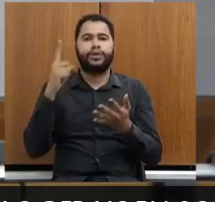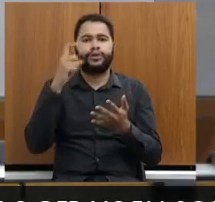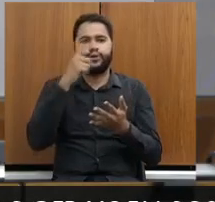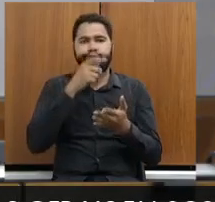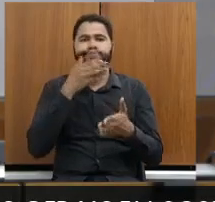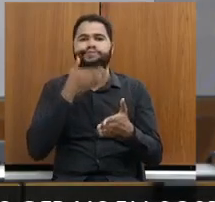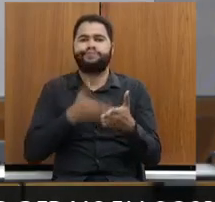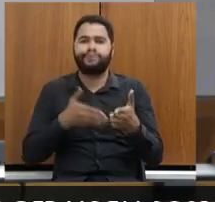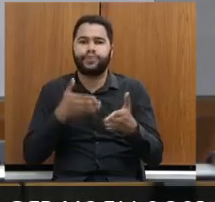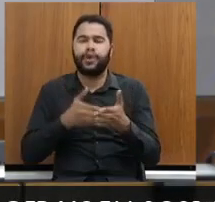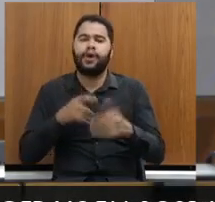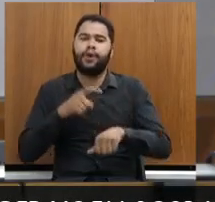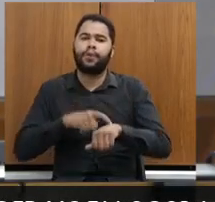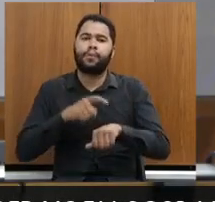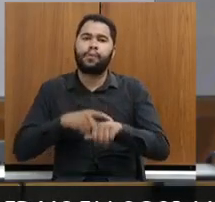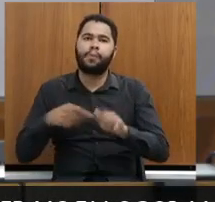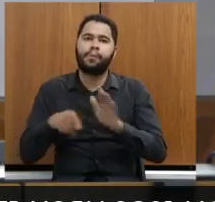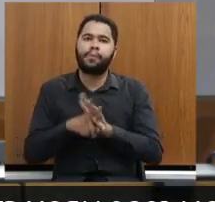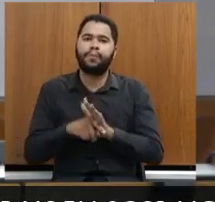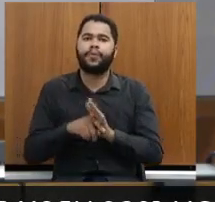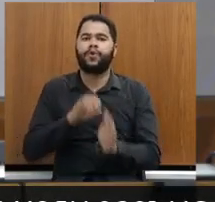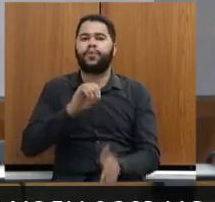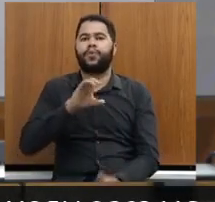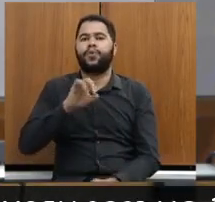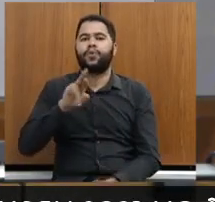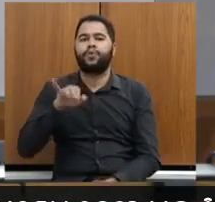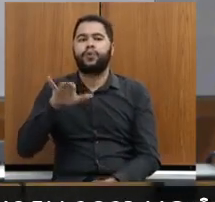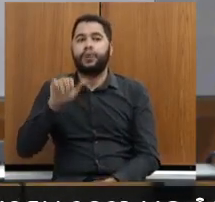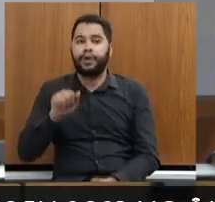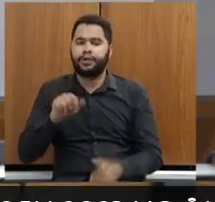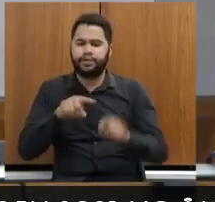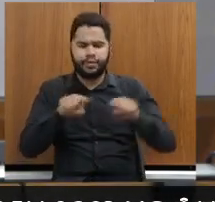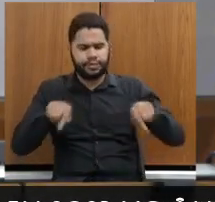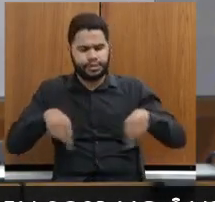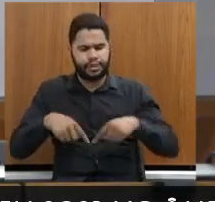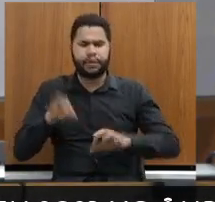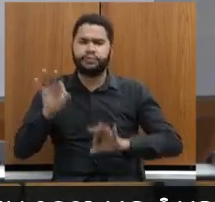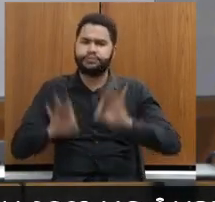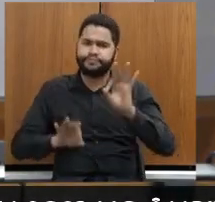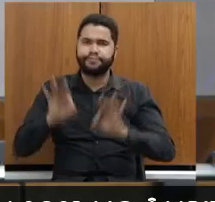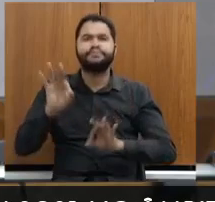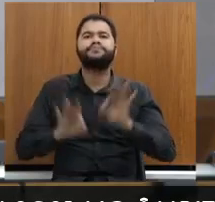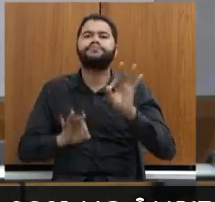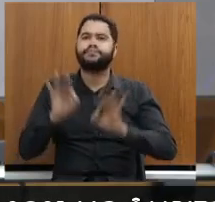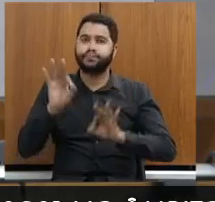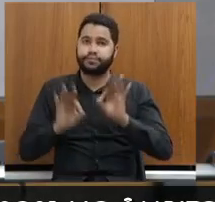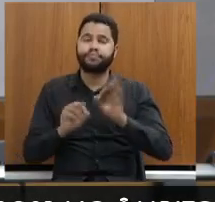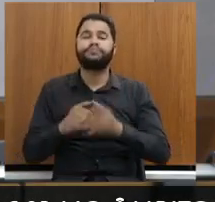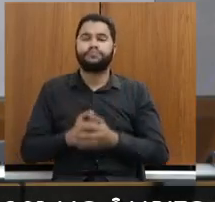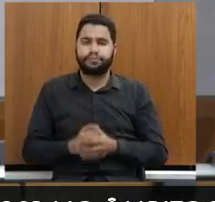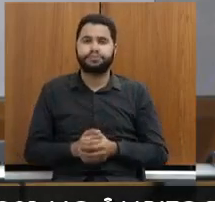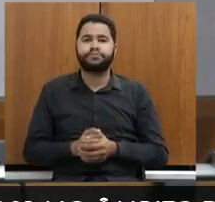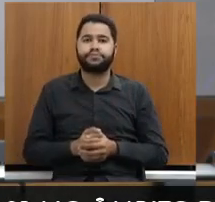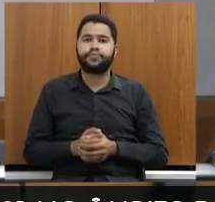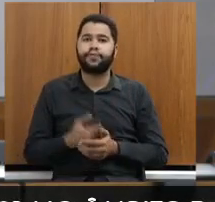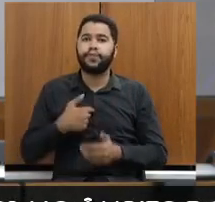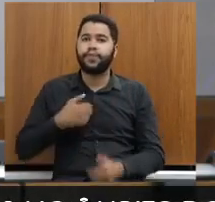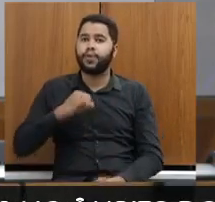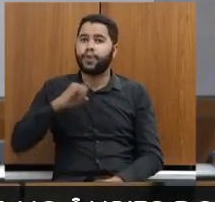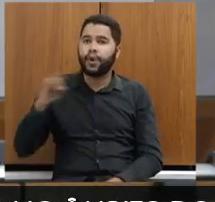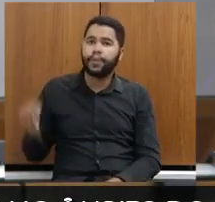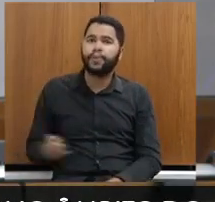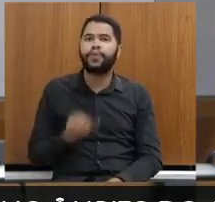na hora que precisa da ocorrência as salas estão sendo muito bem Preparadas locais estão sendo muito bem preparados e eu